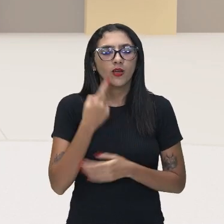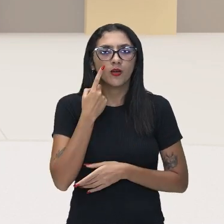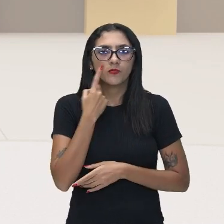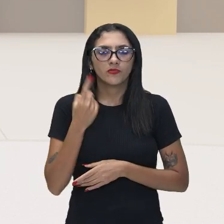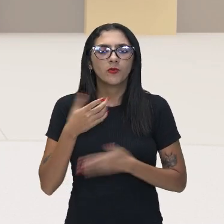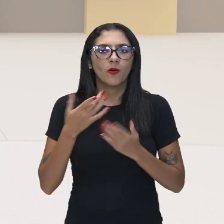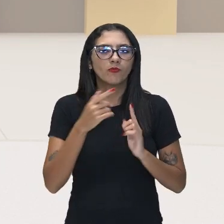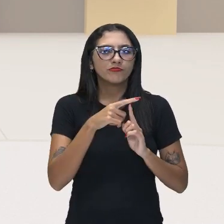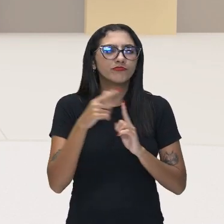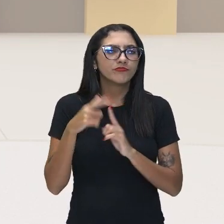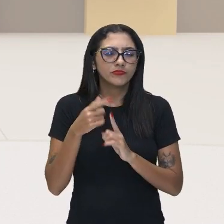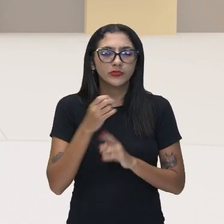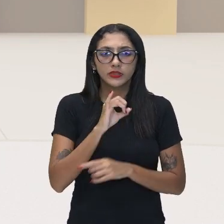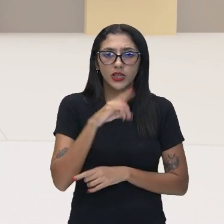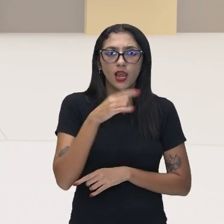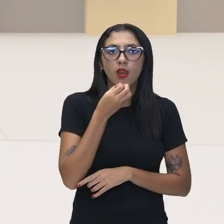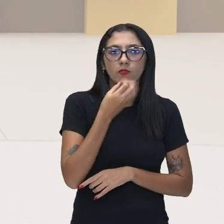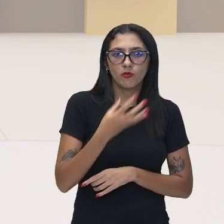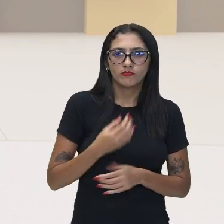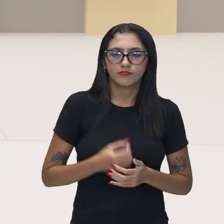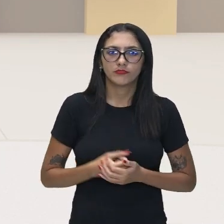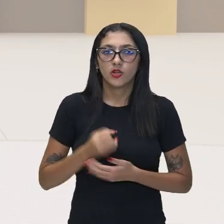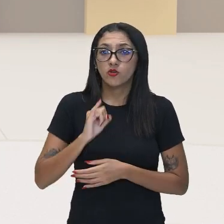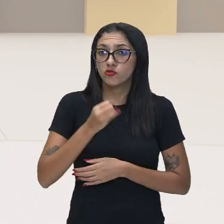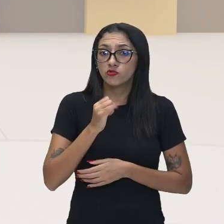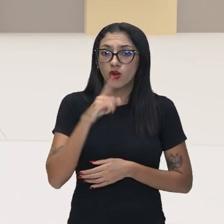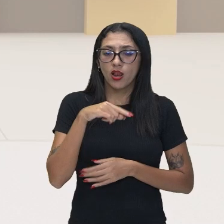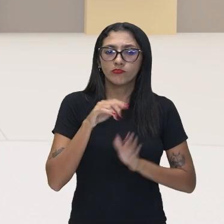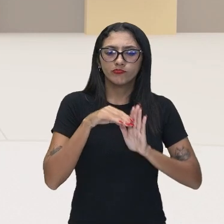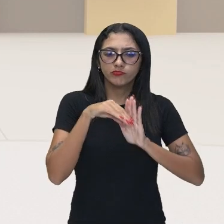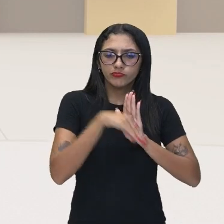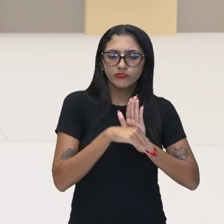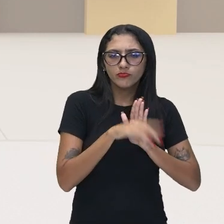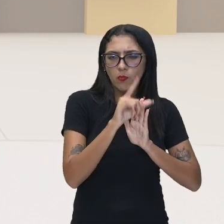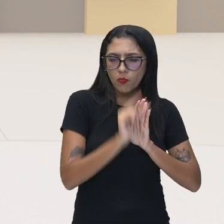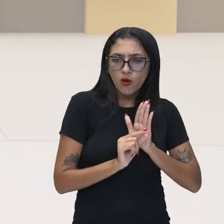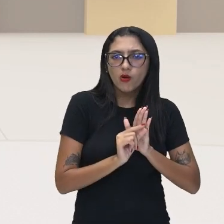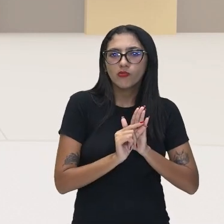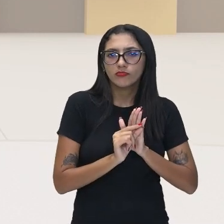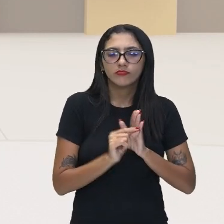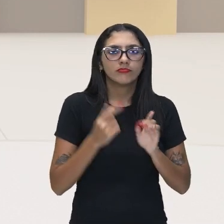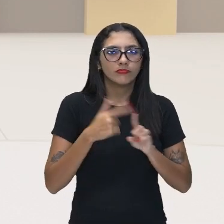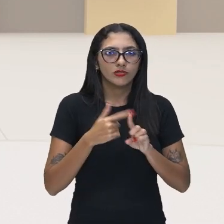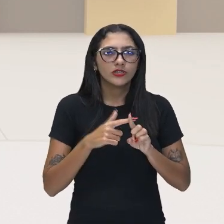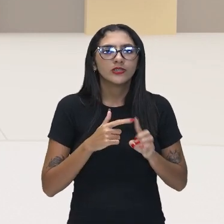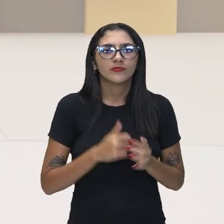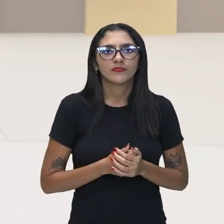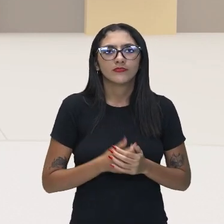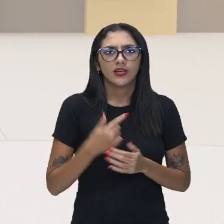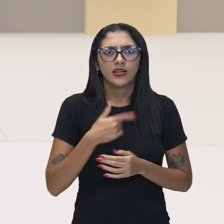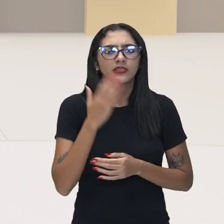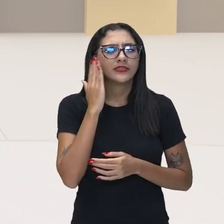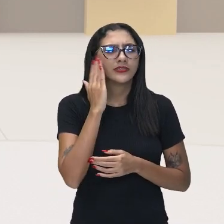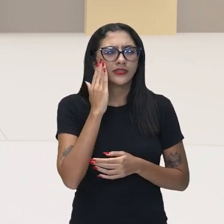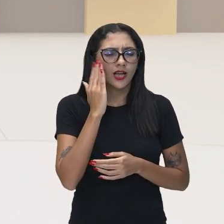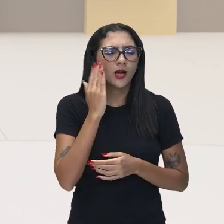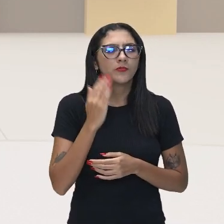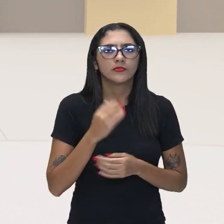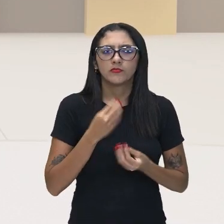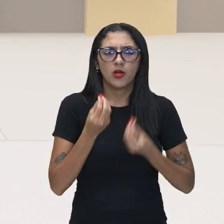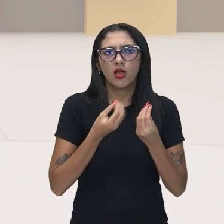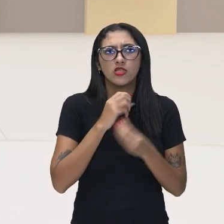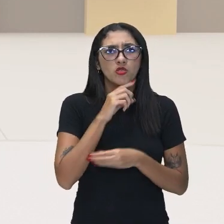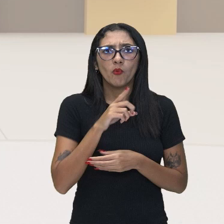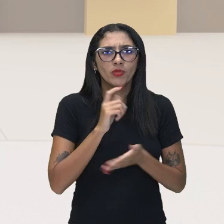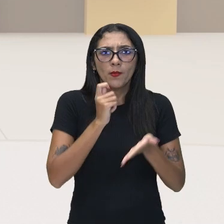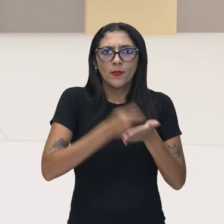empréstimo consignado. Juros mais baixos, exatamente pela garantia de que você não vai deixar de pagar, né, porque